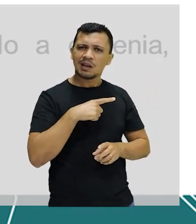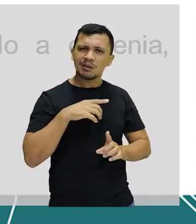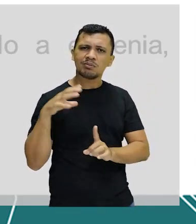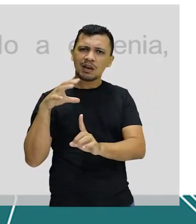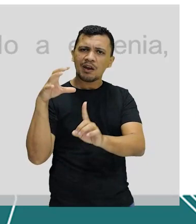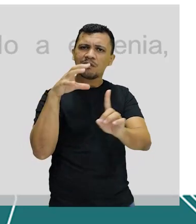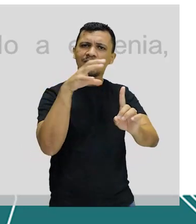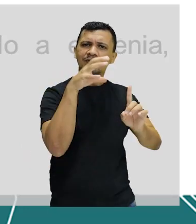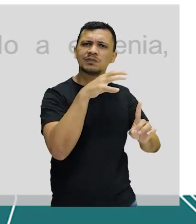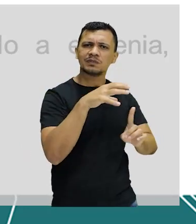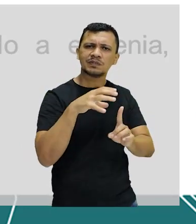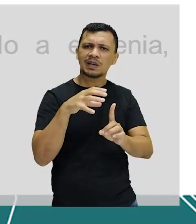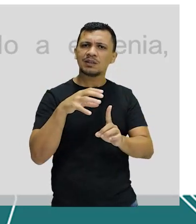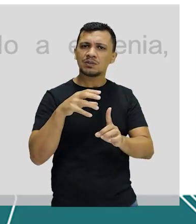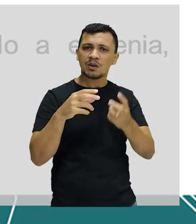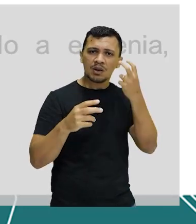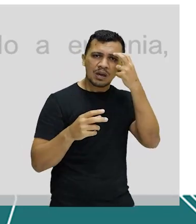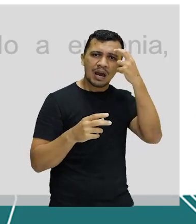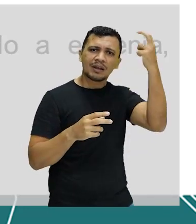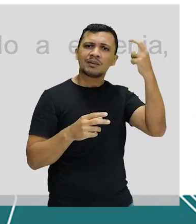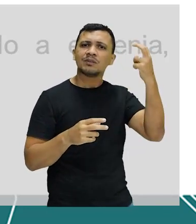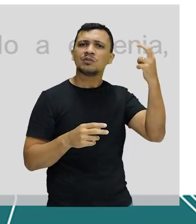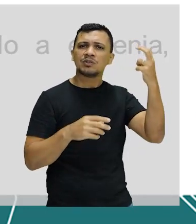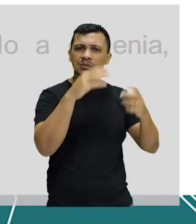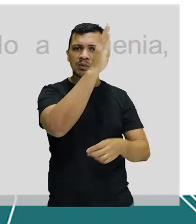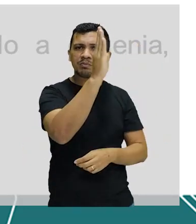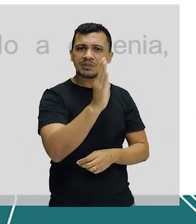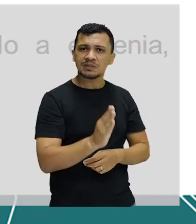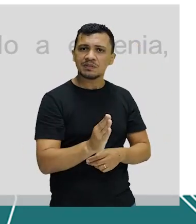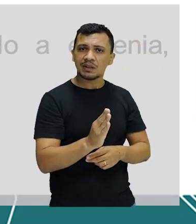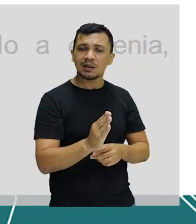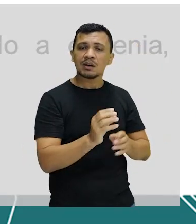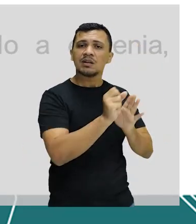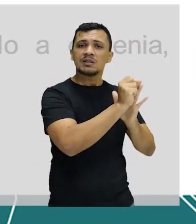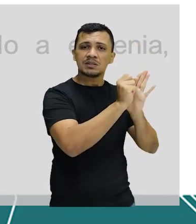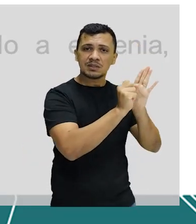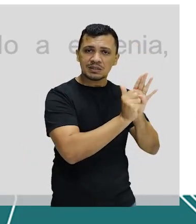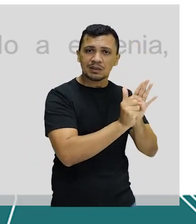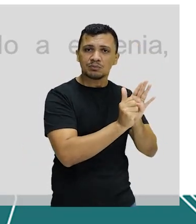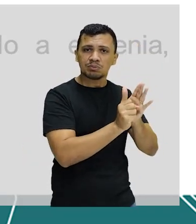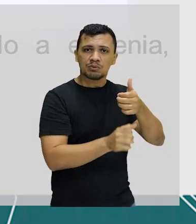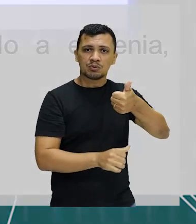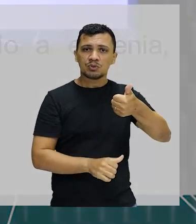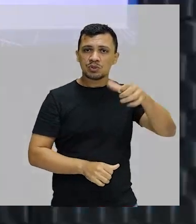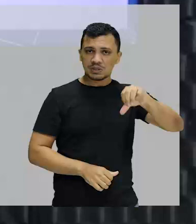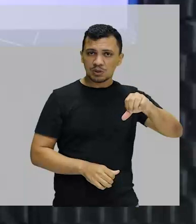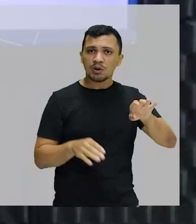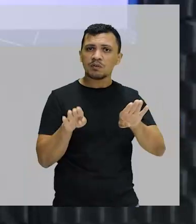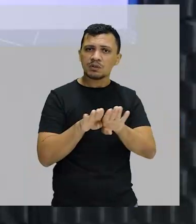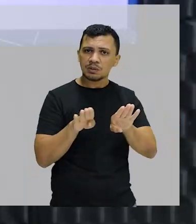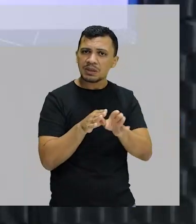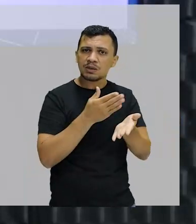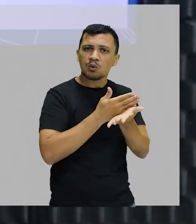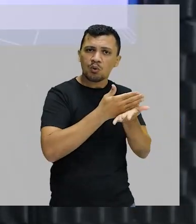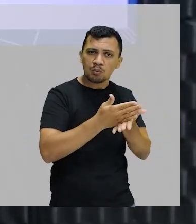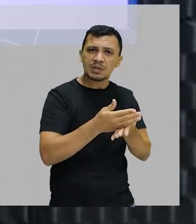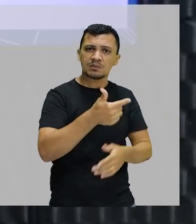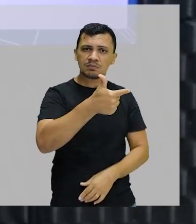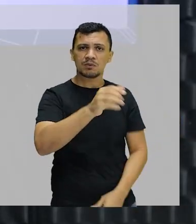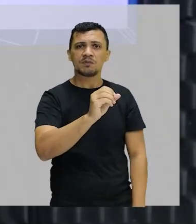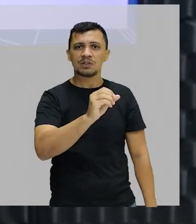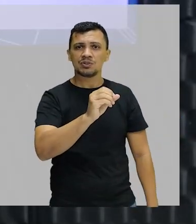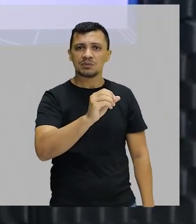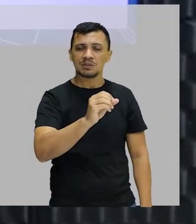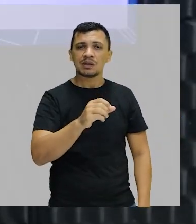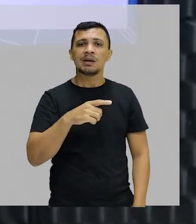intelectualidade brasileira no final do século XIX e no começo do século XX. Então muitos brasileiros, muitas pessoas ligadas à medicina,